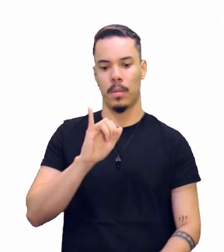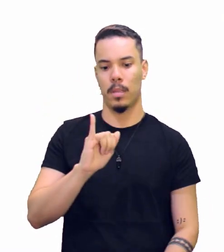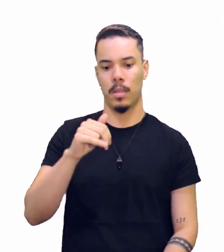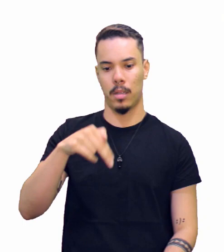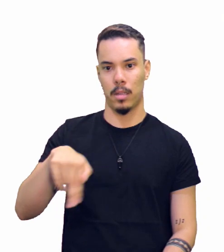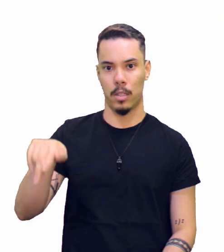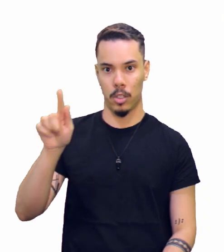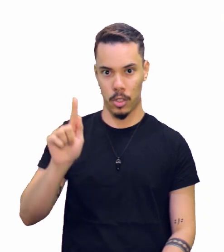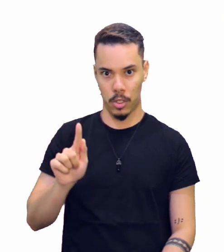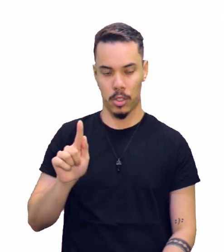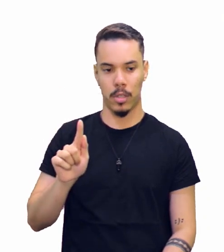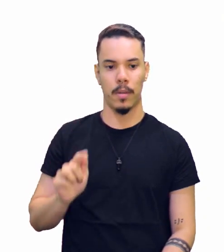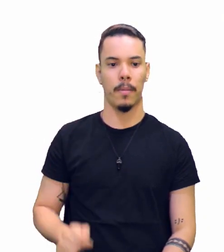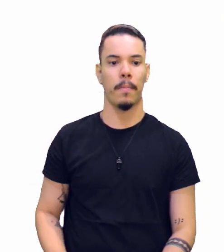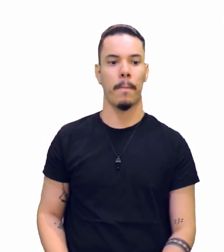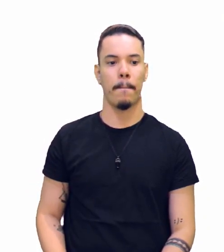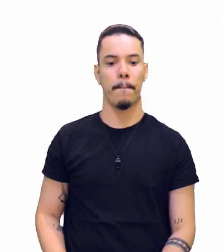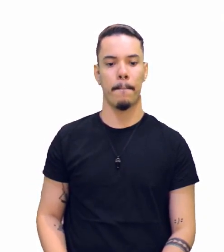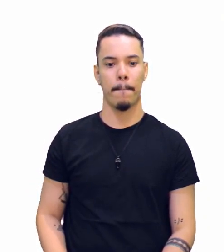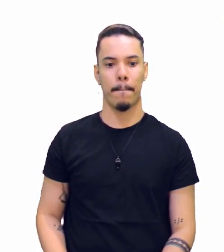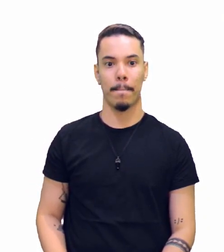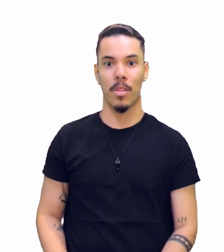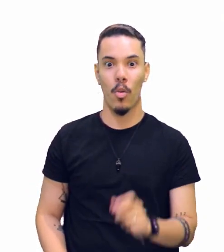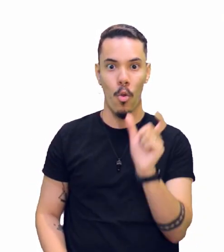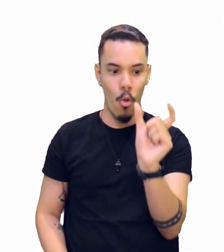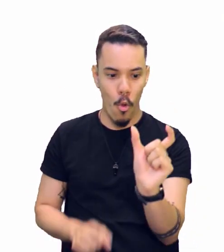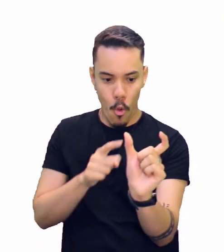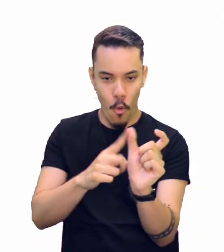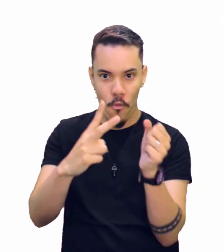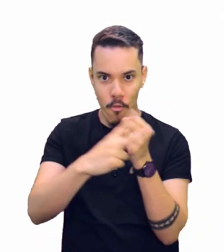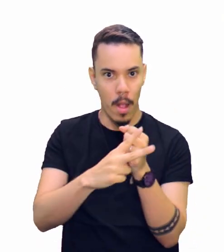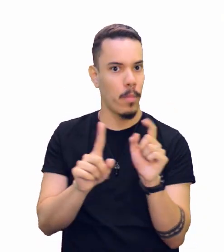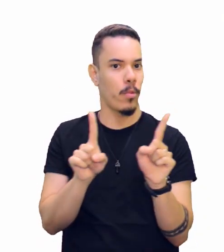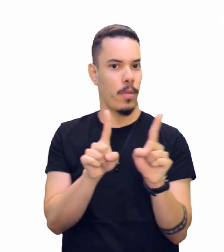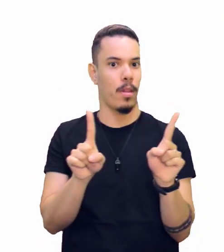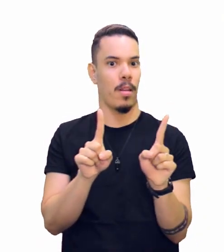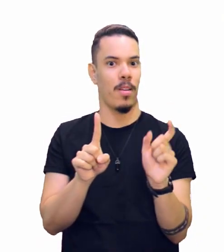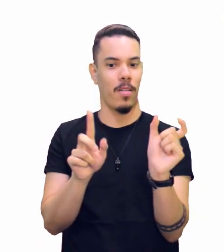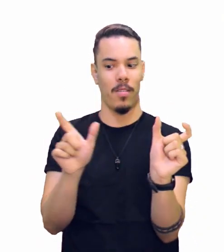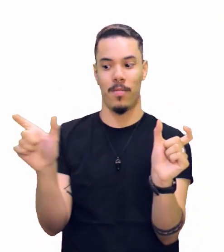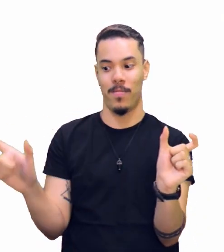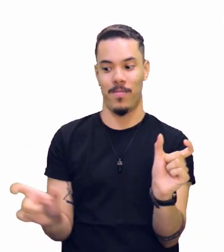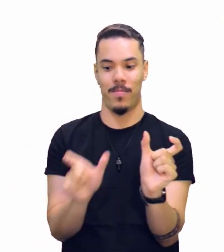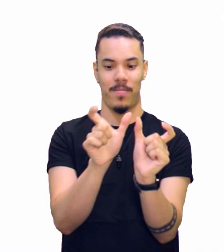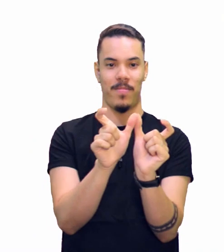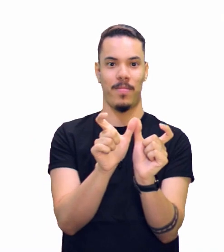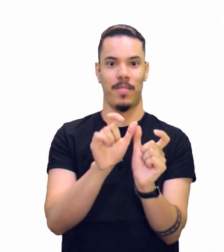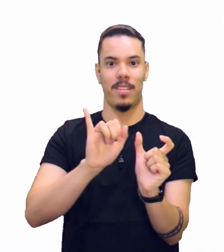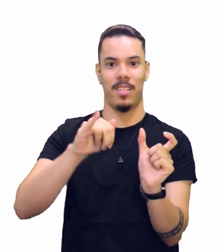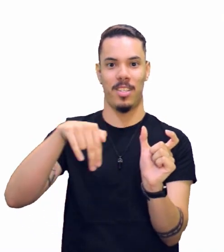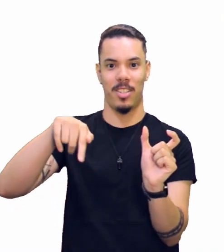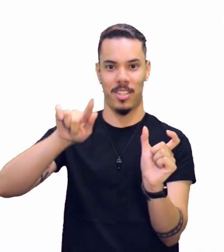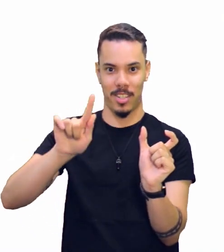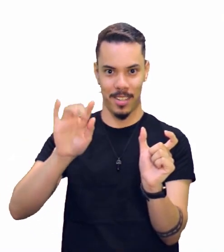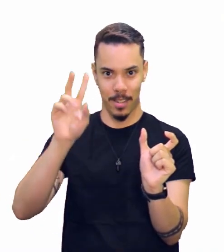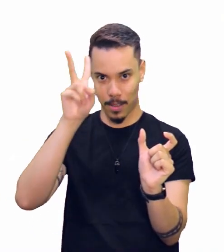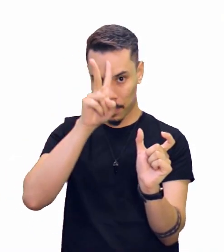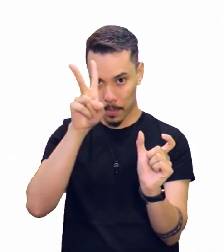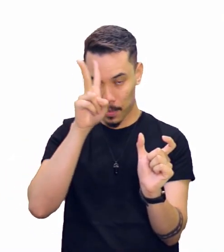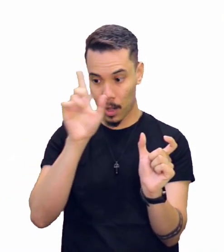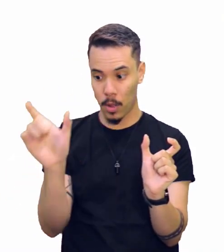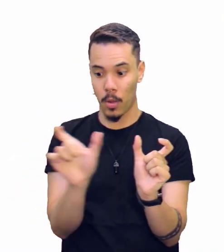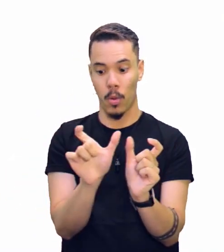ing não eles perdão não eles que estão vão vir com ing o que vão vir com que vai vir com NG é o